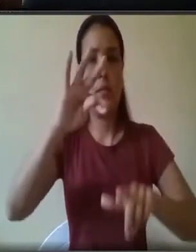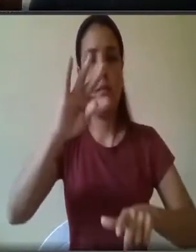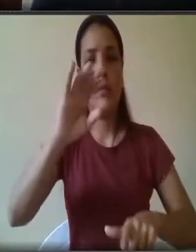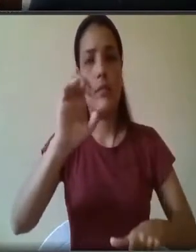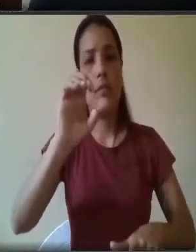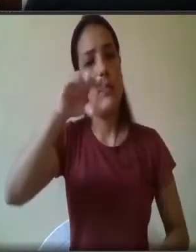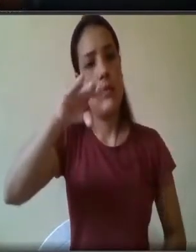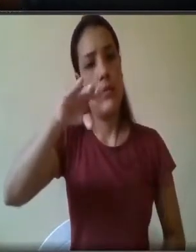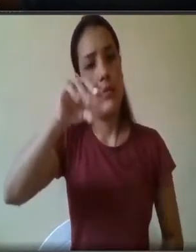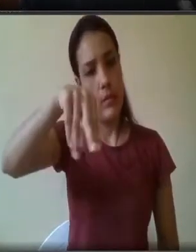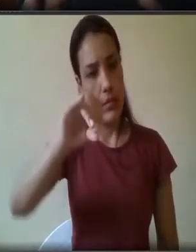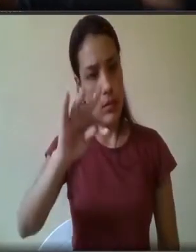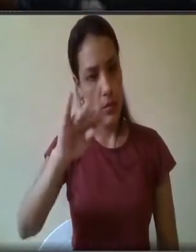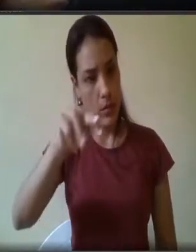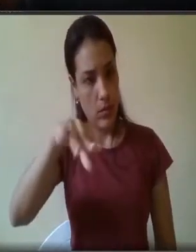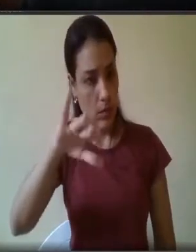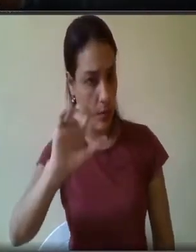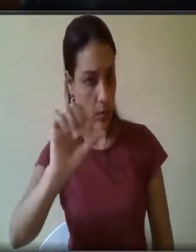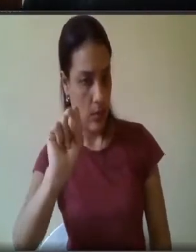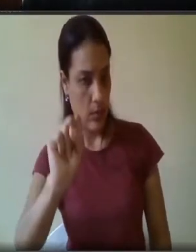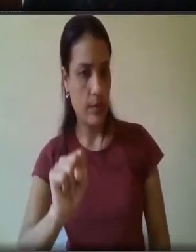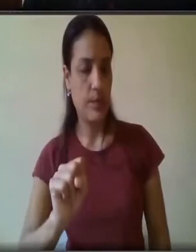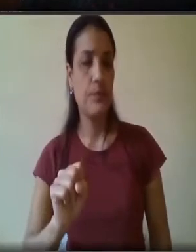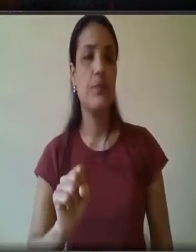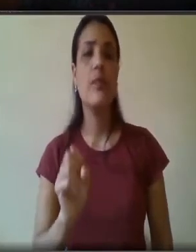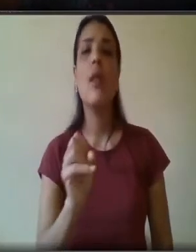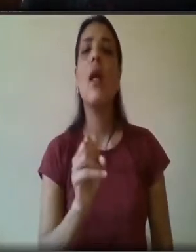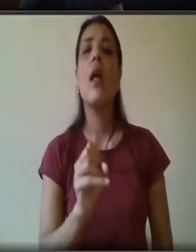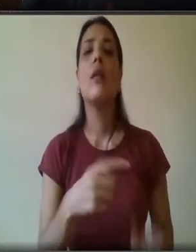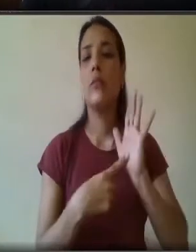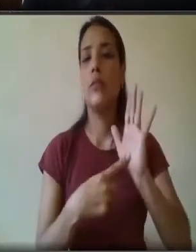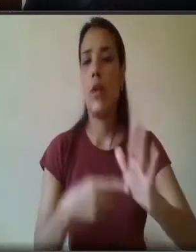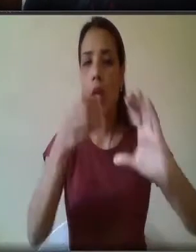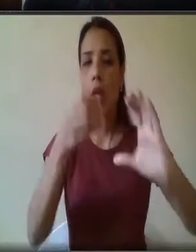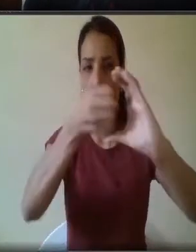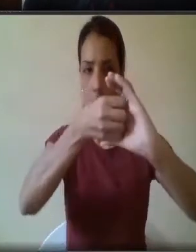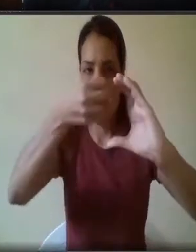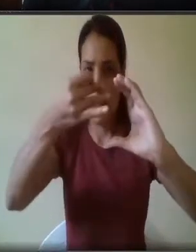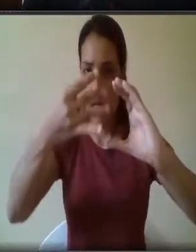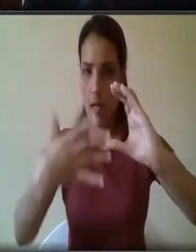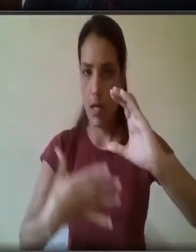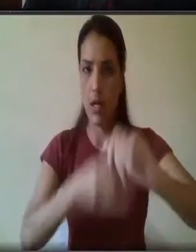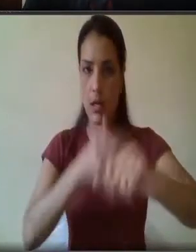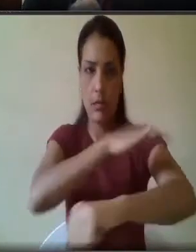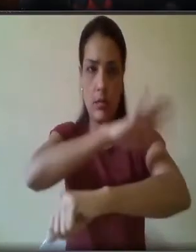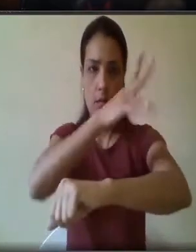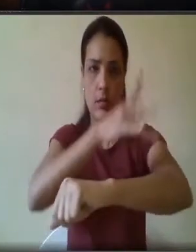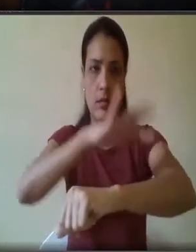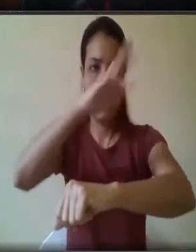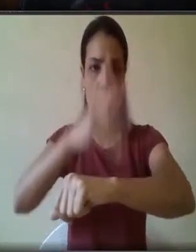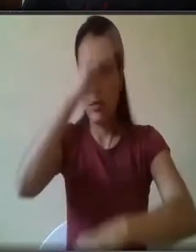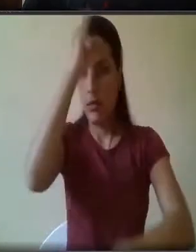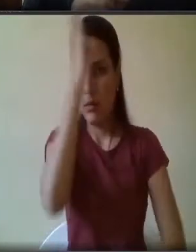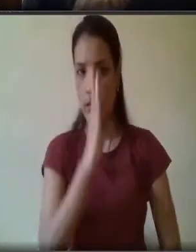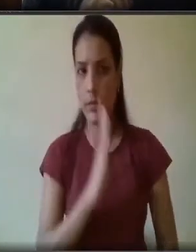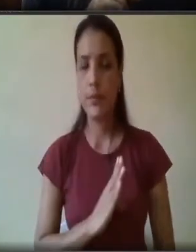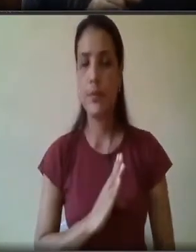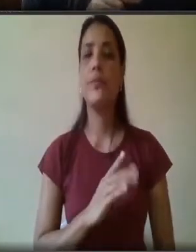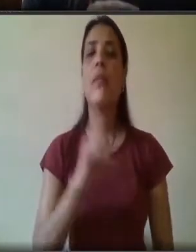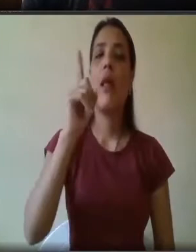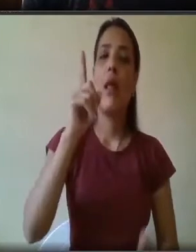fosse trazer aqui as características assim, bem rápido do relevo brasileiro, formação